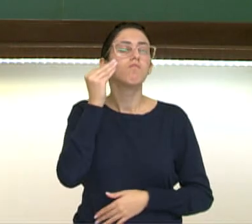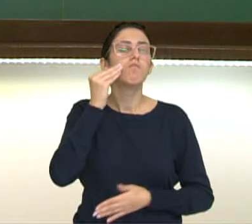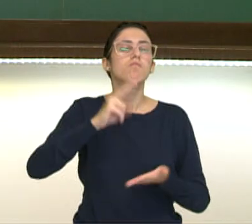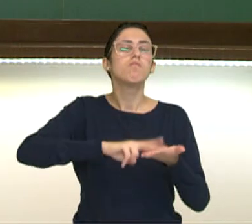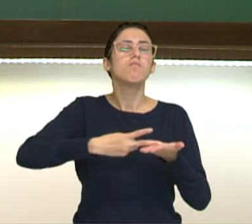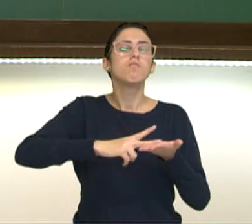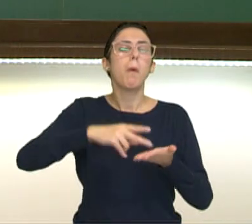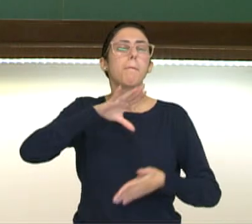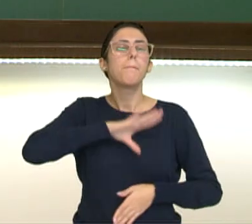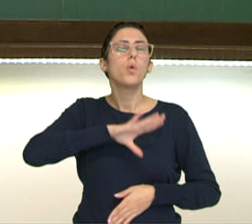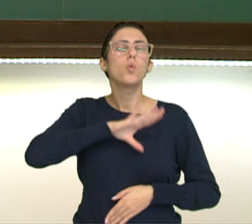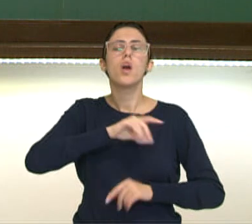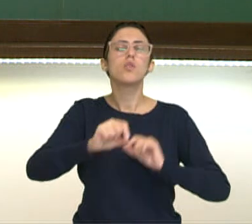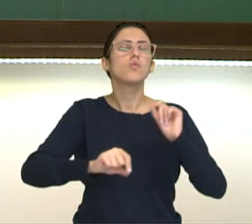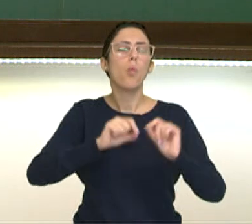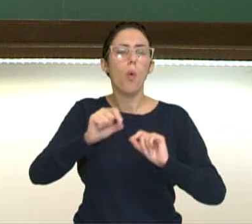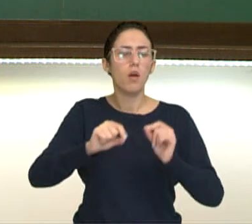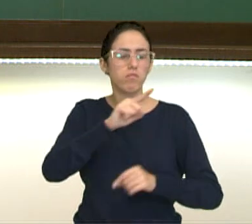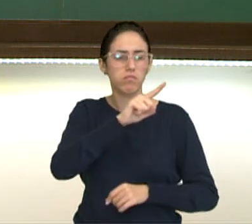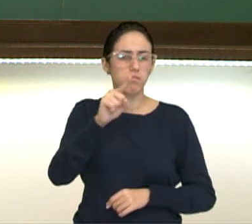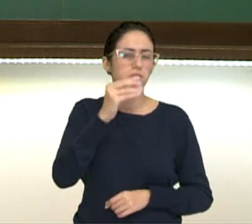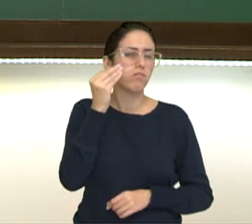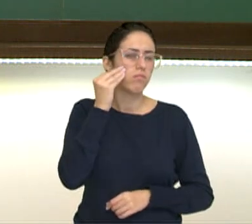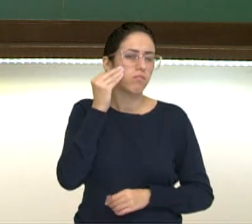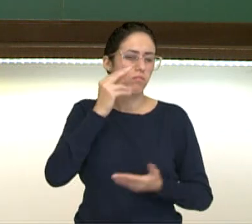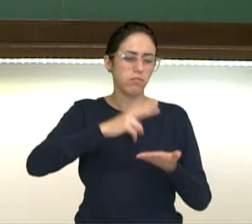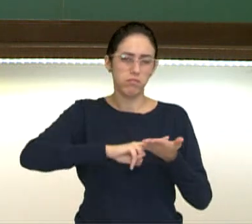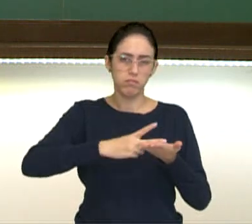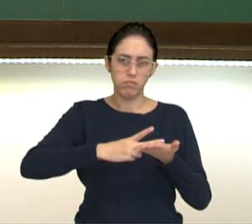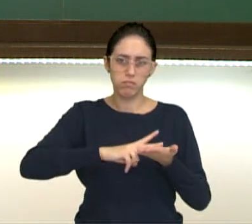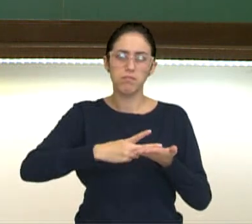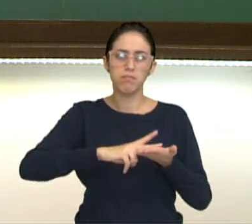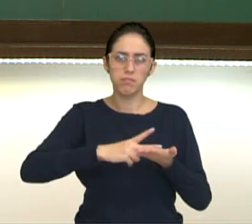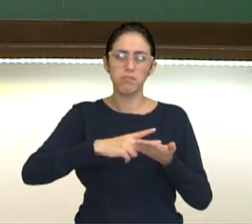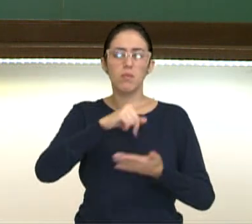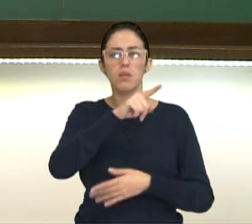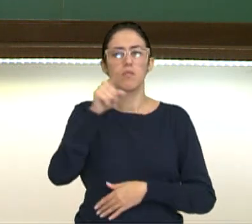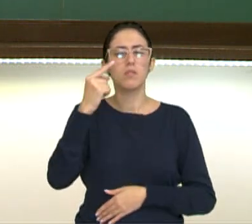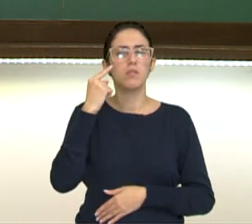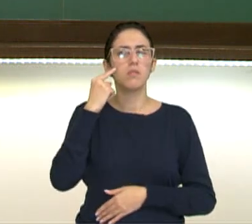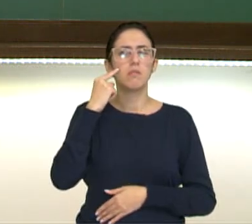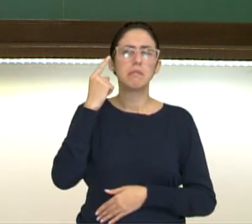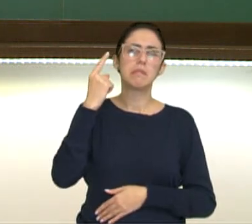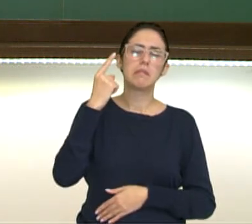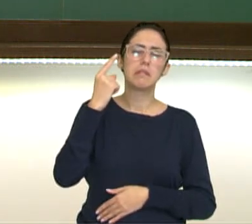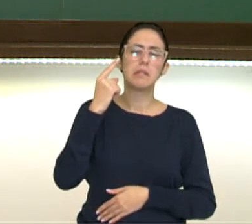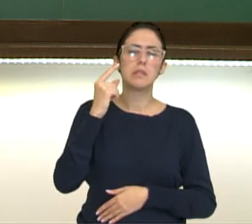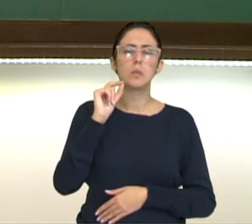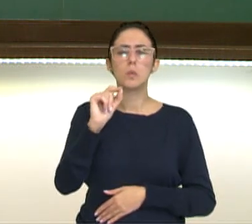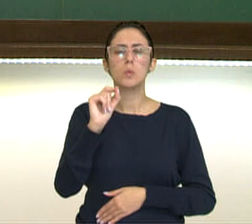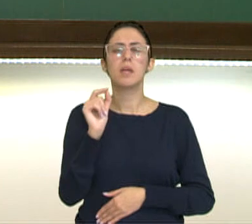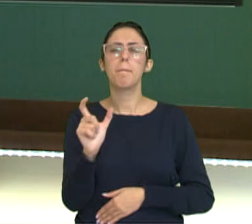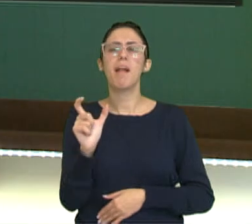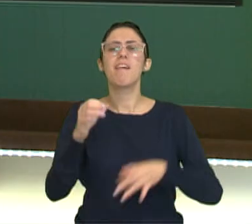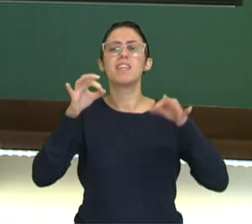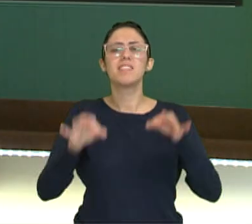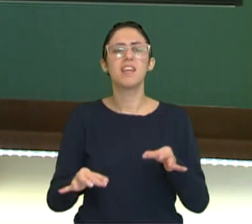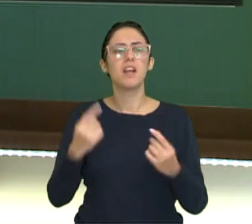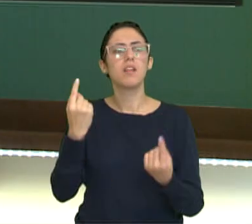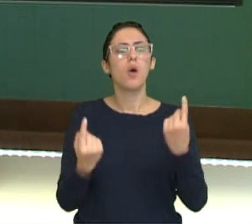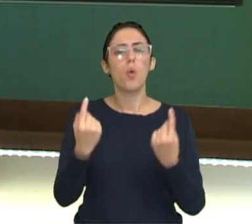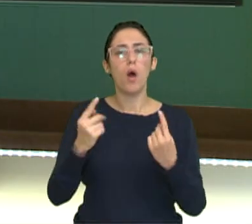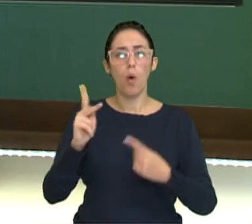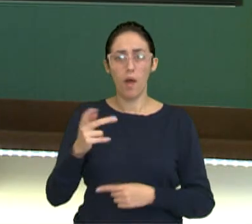interpretada nele, tá? E decidir se ali você teria que completar, se aqui é a palavra certa,